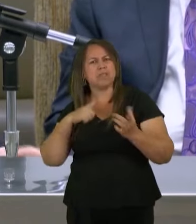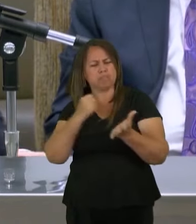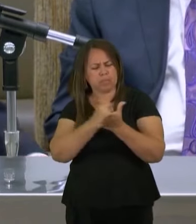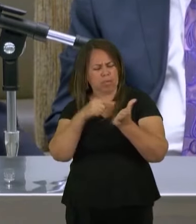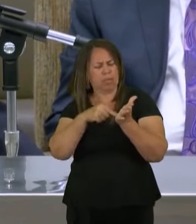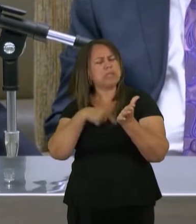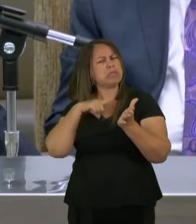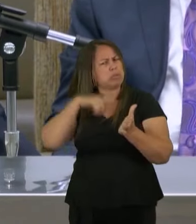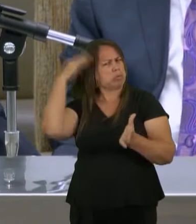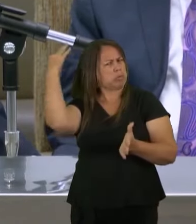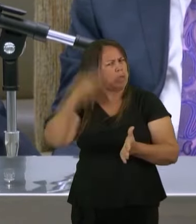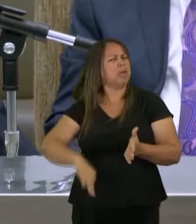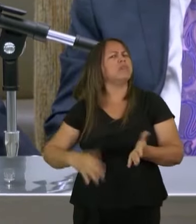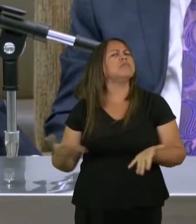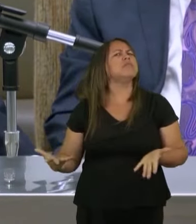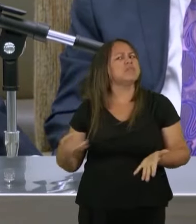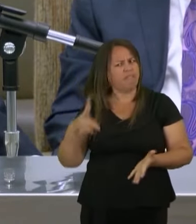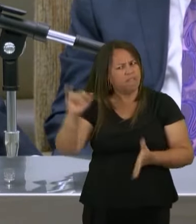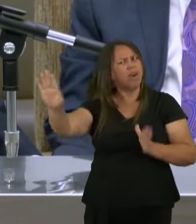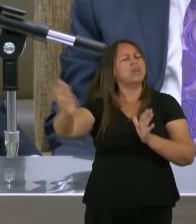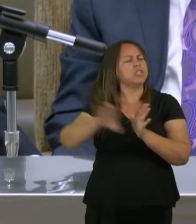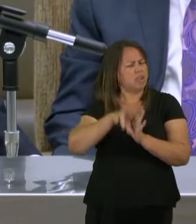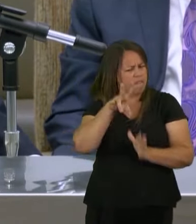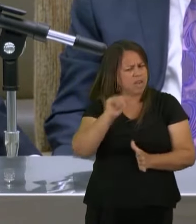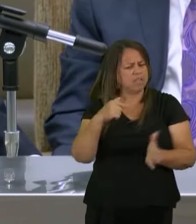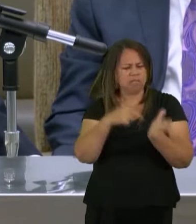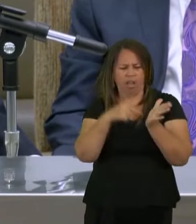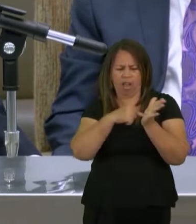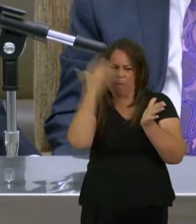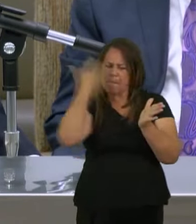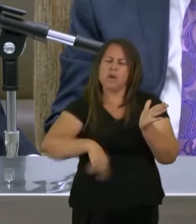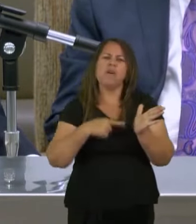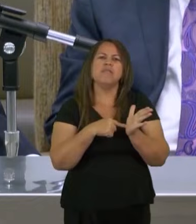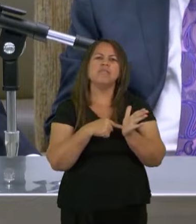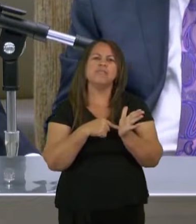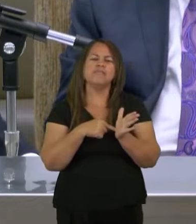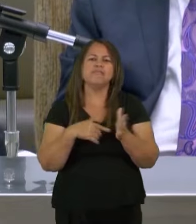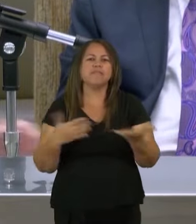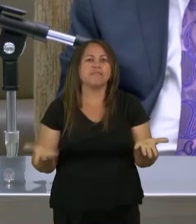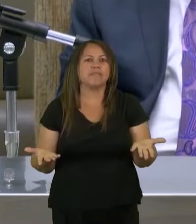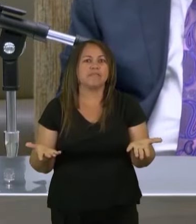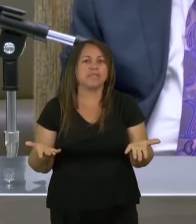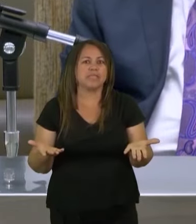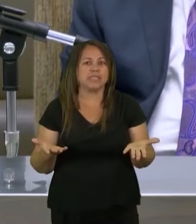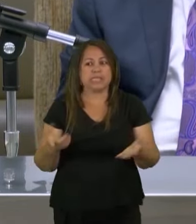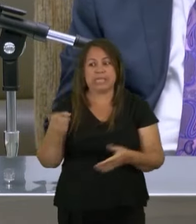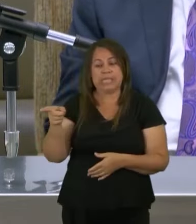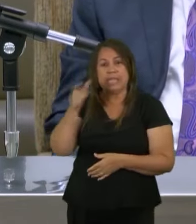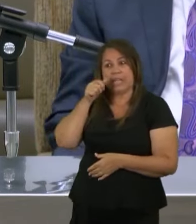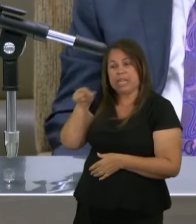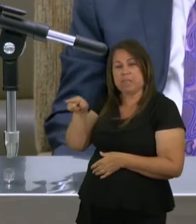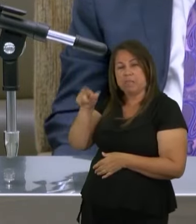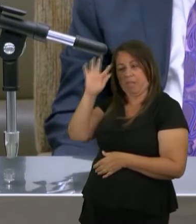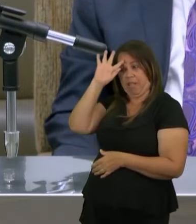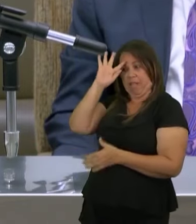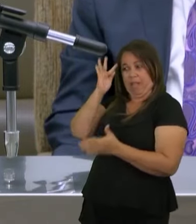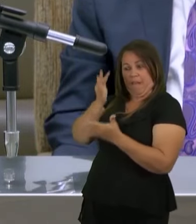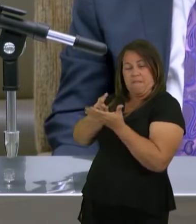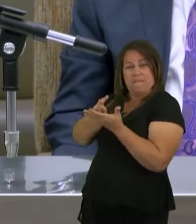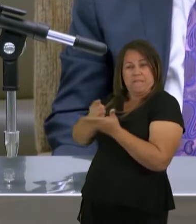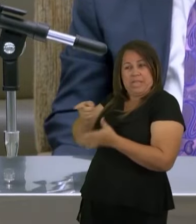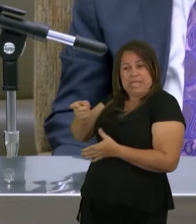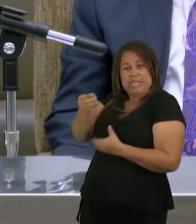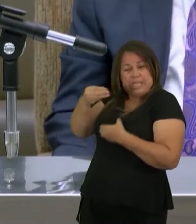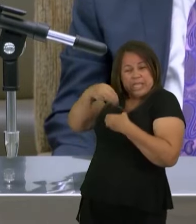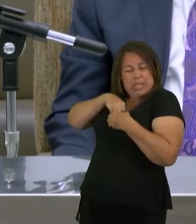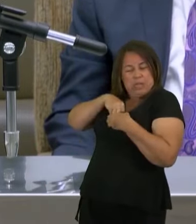lhe dá a certeza de que ele vai chegar. A fé no interior daquela mulher faz ela entender que